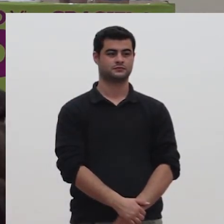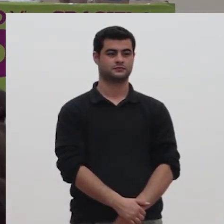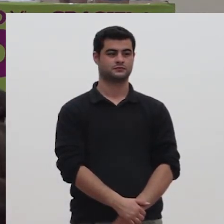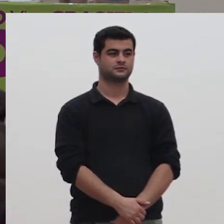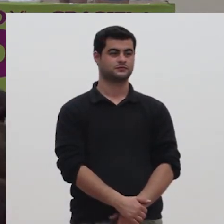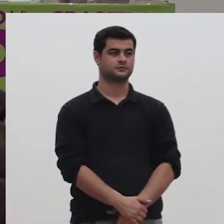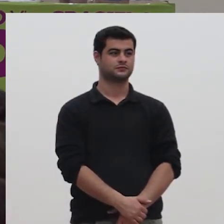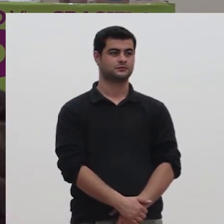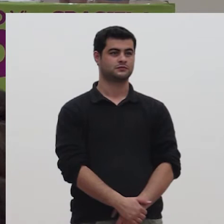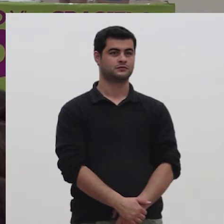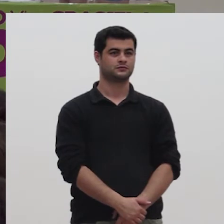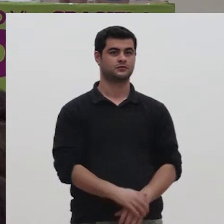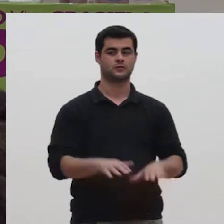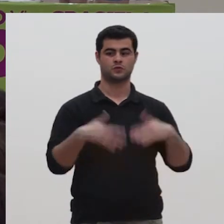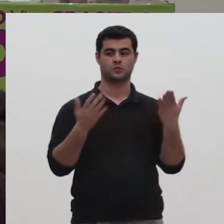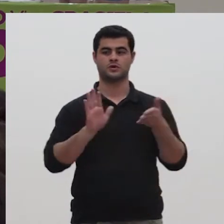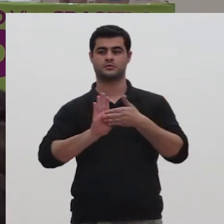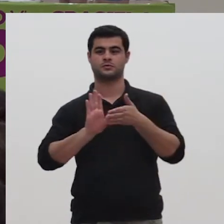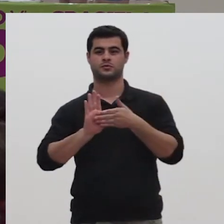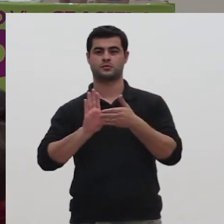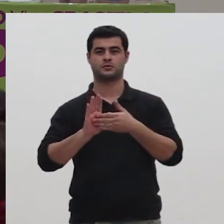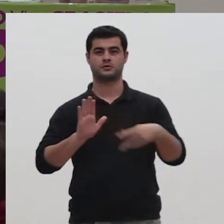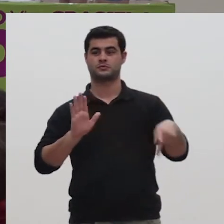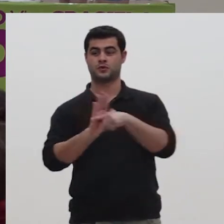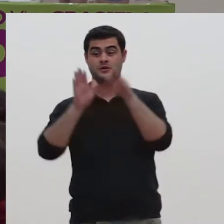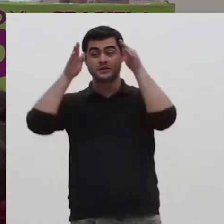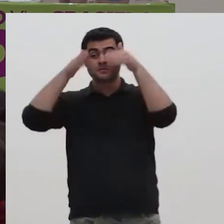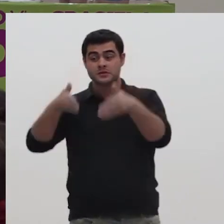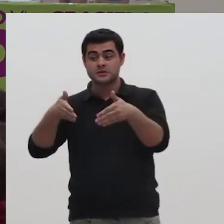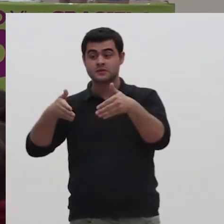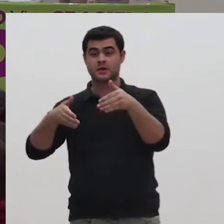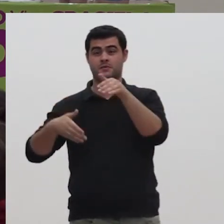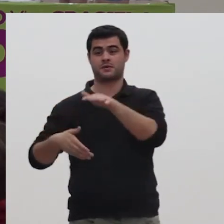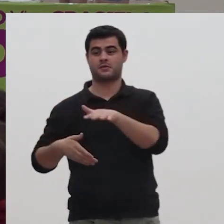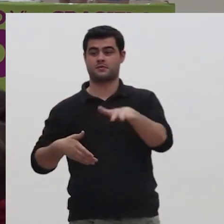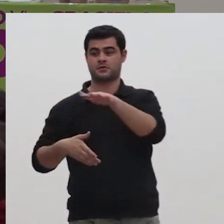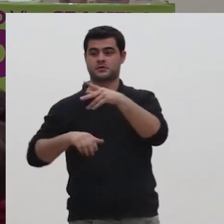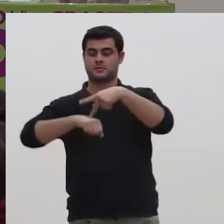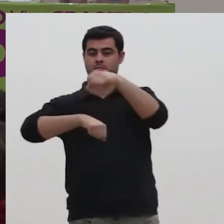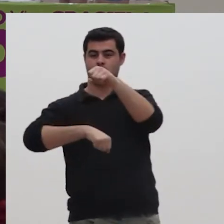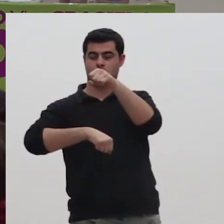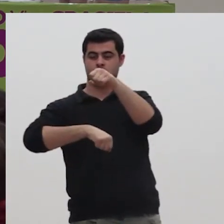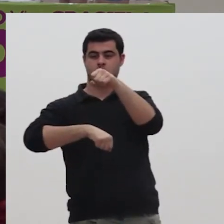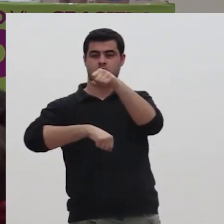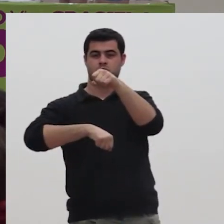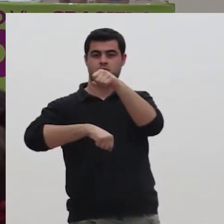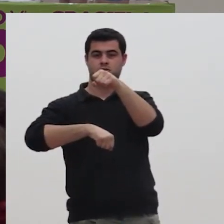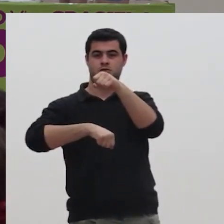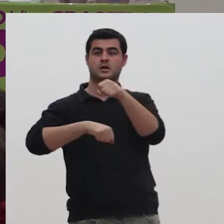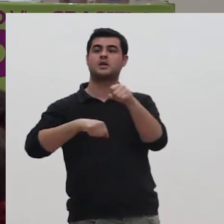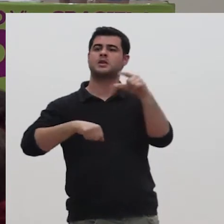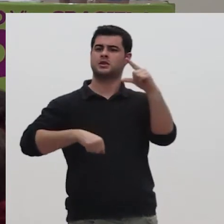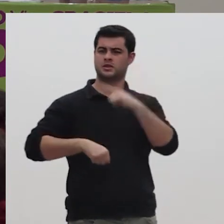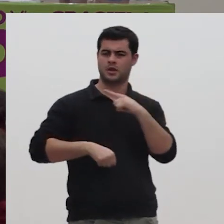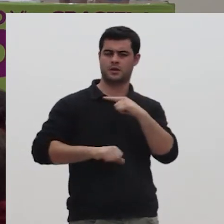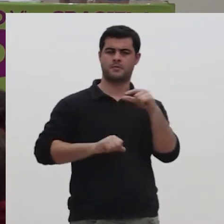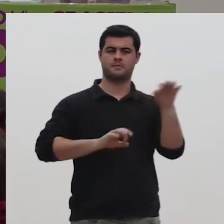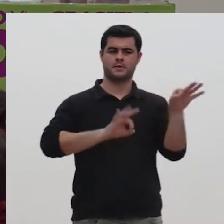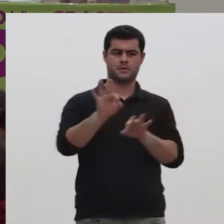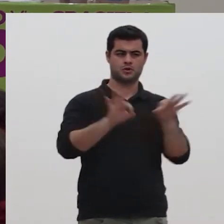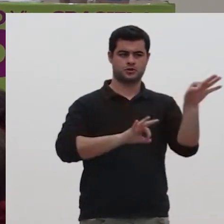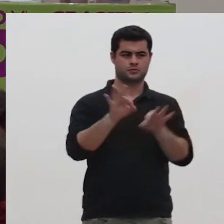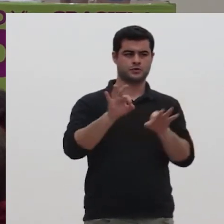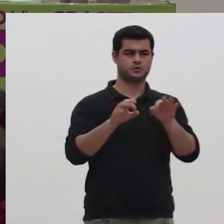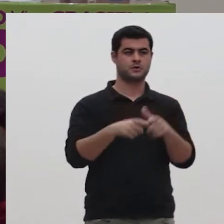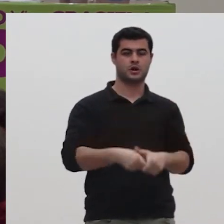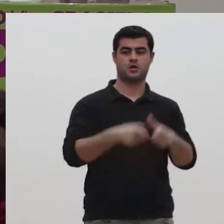A pergunta é: quais as propostas específicas para a pós-graduação? Existe um planejamento para